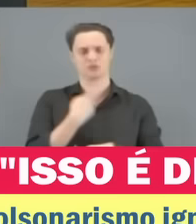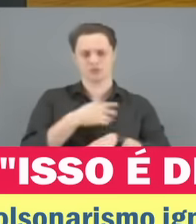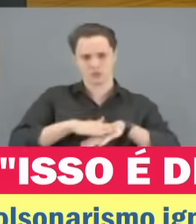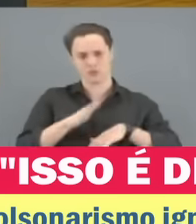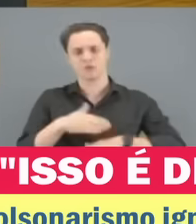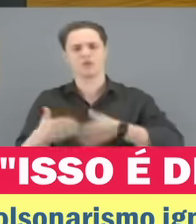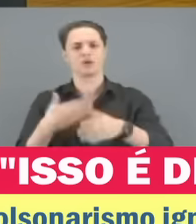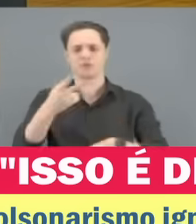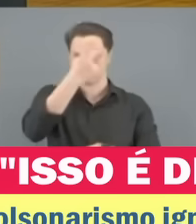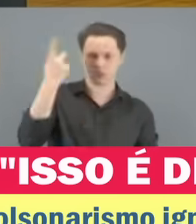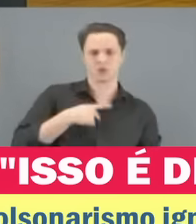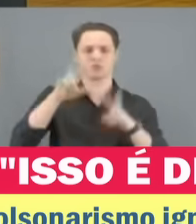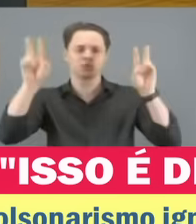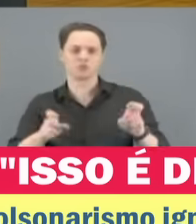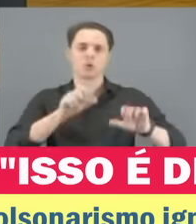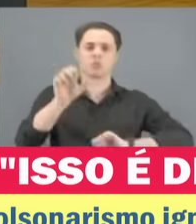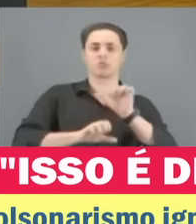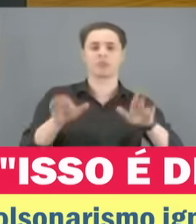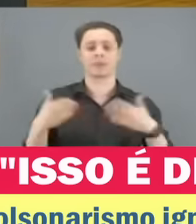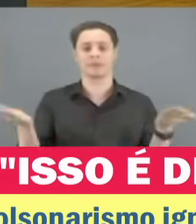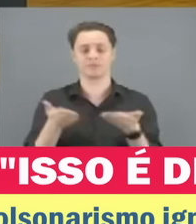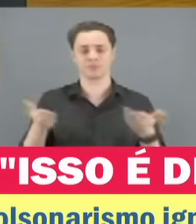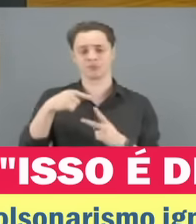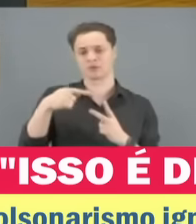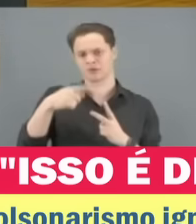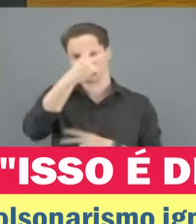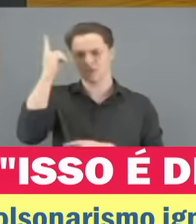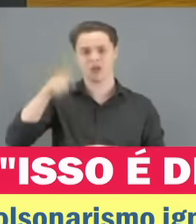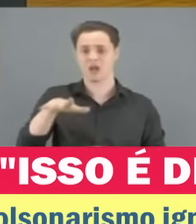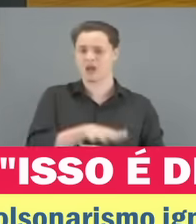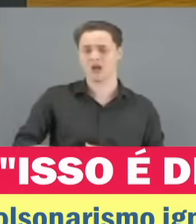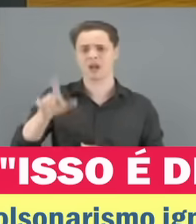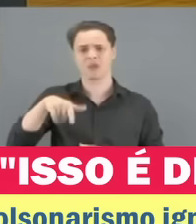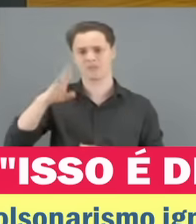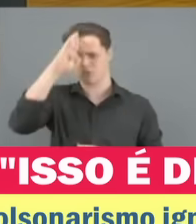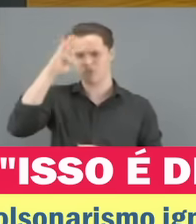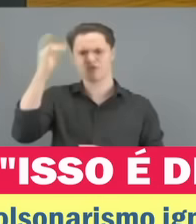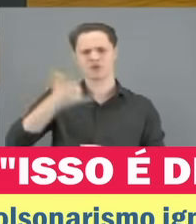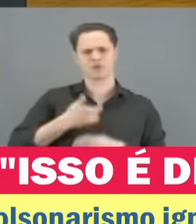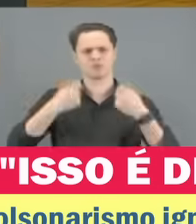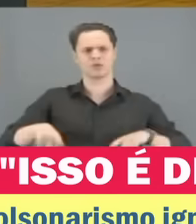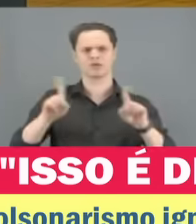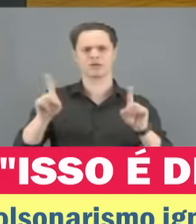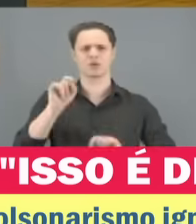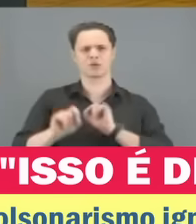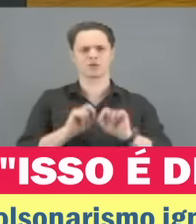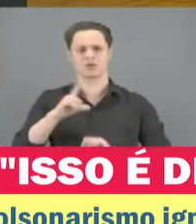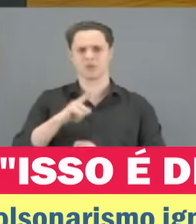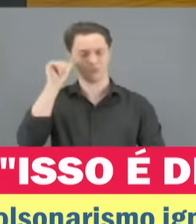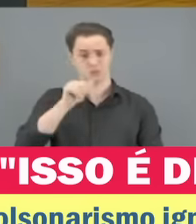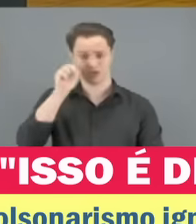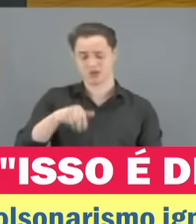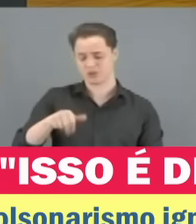sendo desviando o assunto. Então agora dois ministros, terrivelmente bolsonaristas, dizem que não é preciso vir aqui a Marília Alencar, que